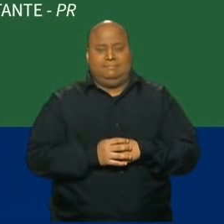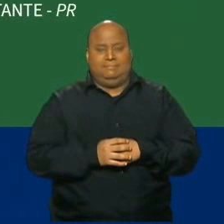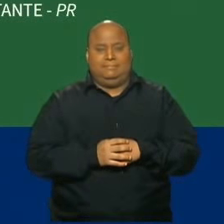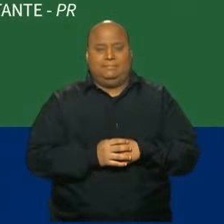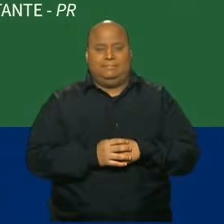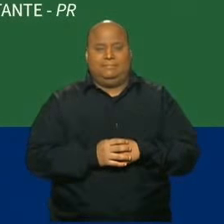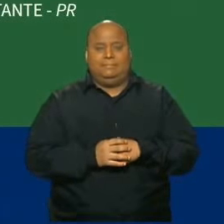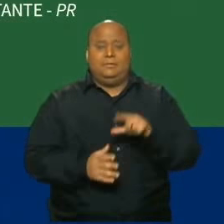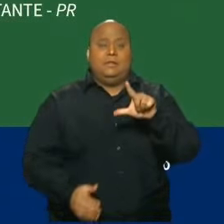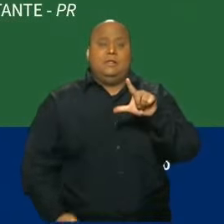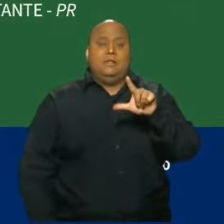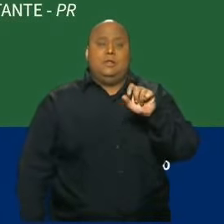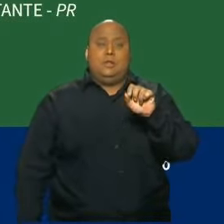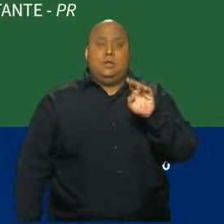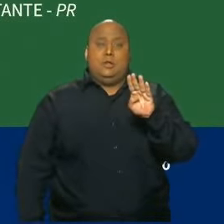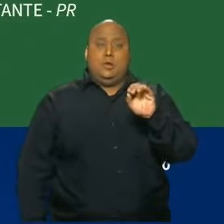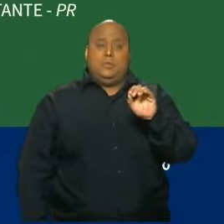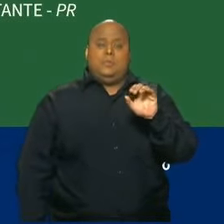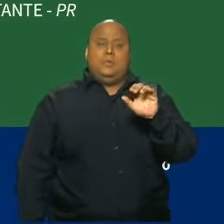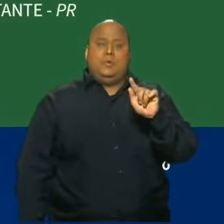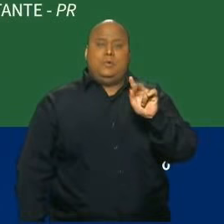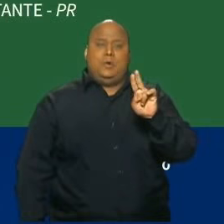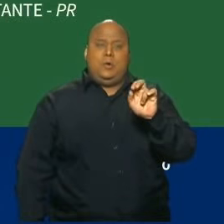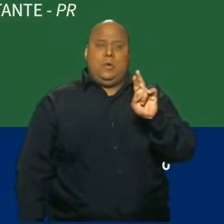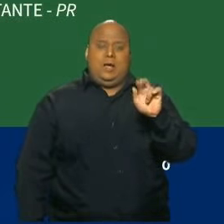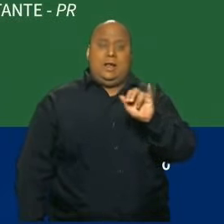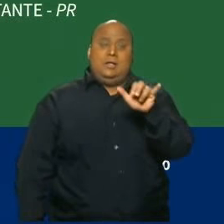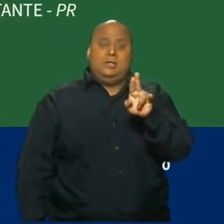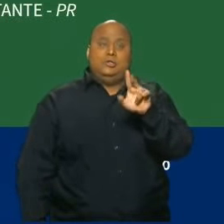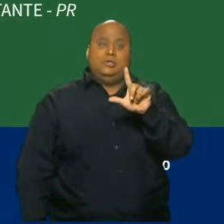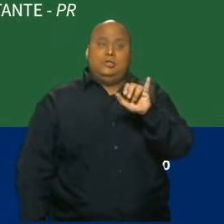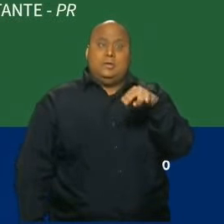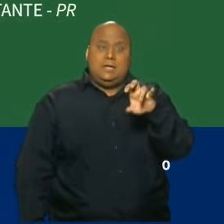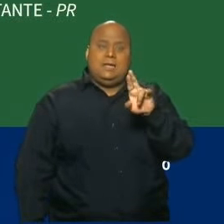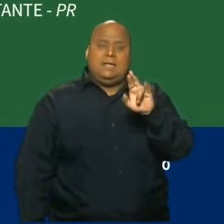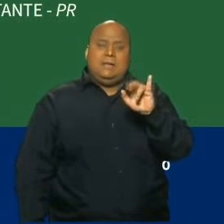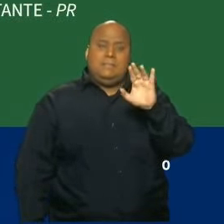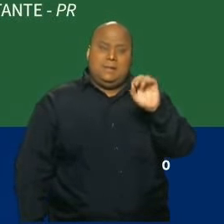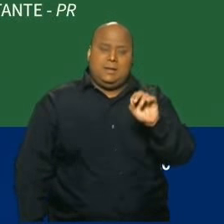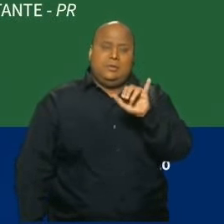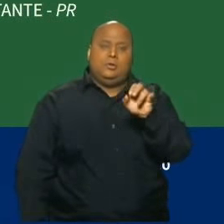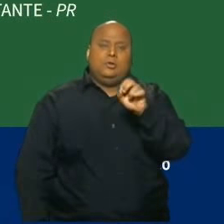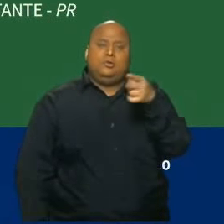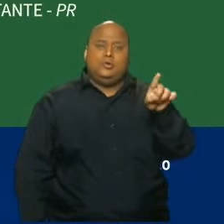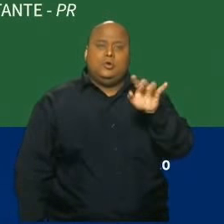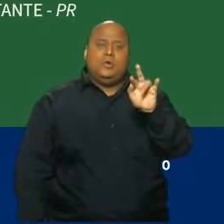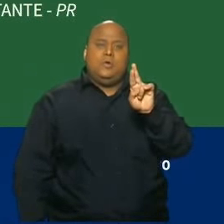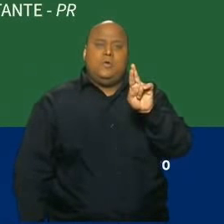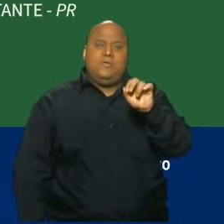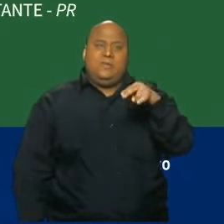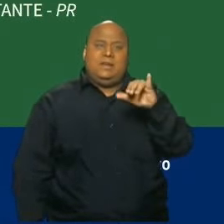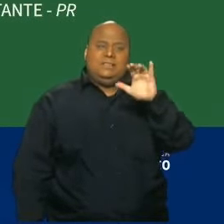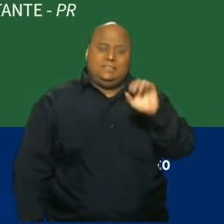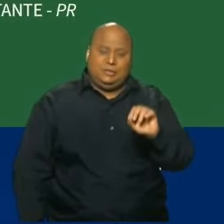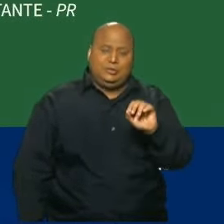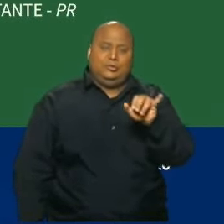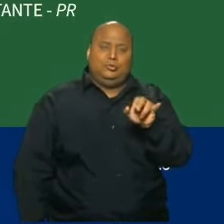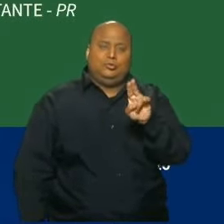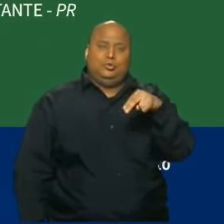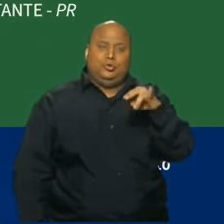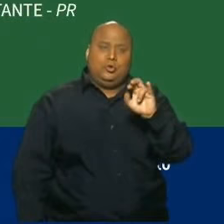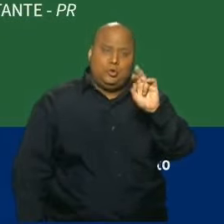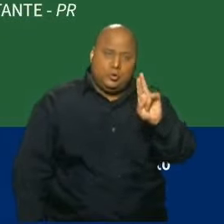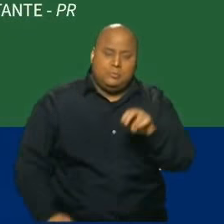Guará. Lobo Guará. Autoria, Juliane Carla Ribeiro e João Francisco Rangel de Abreu